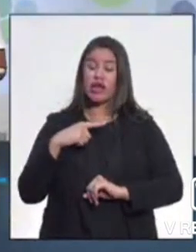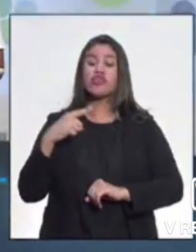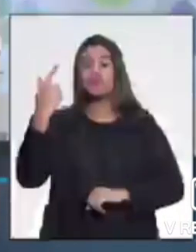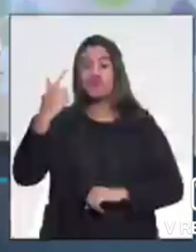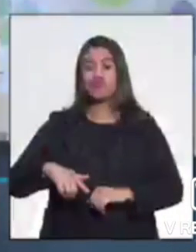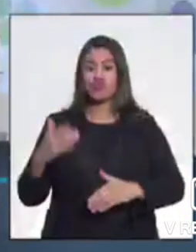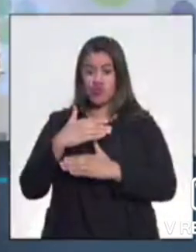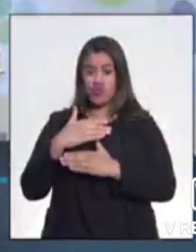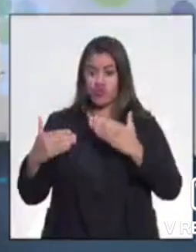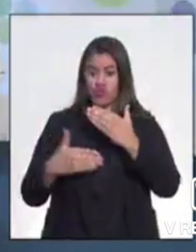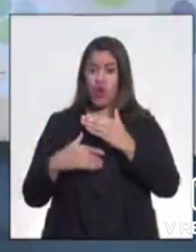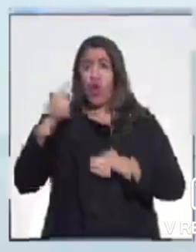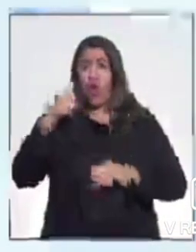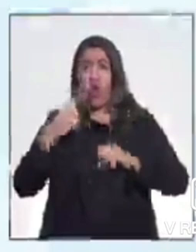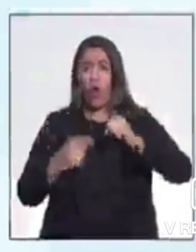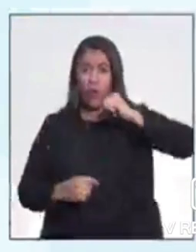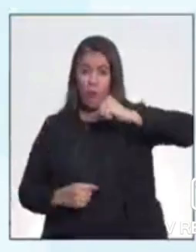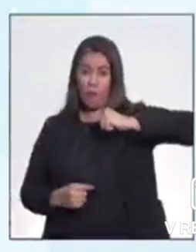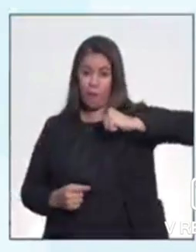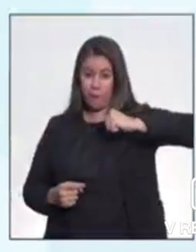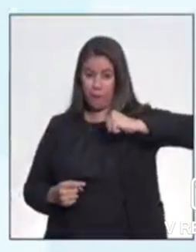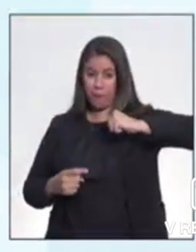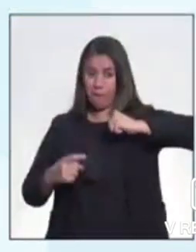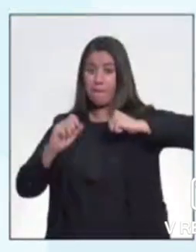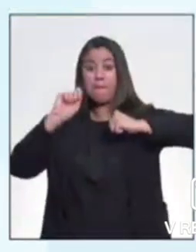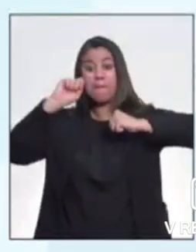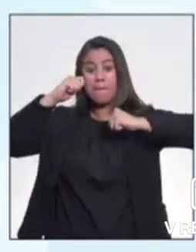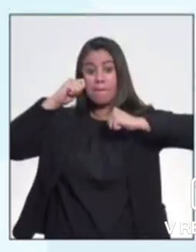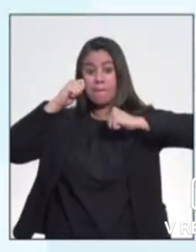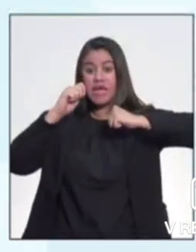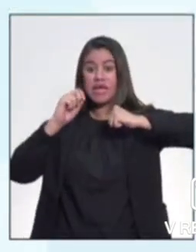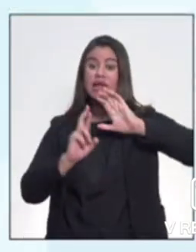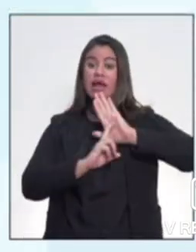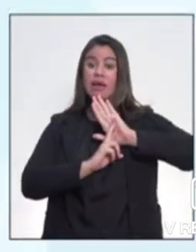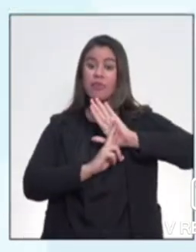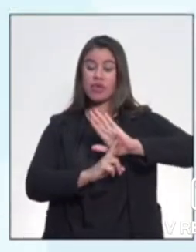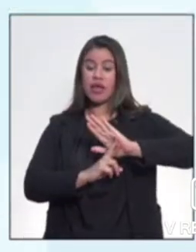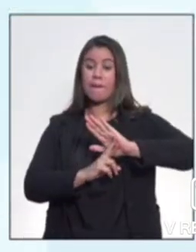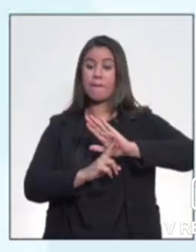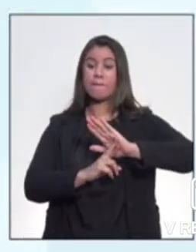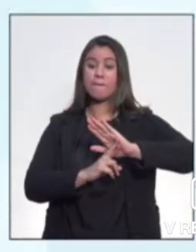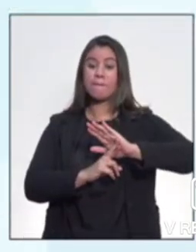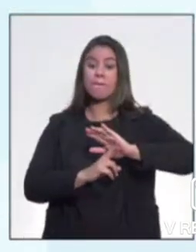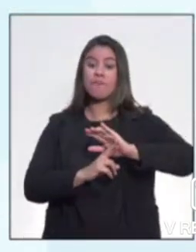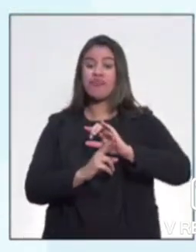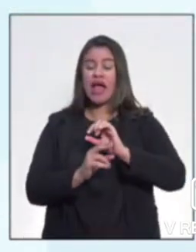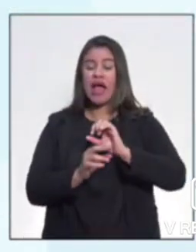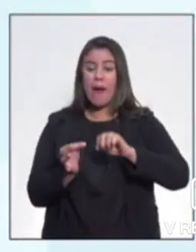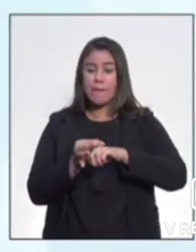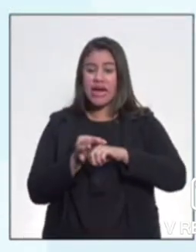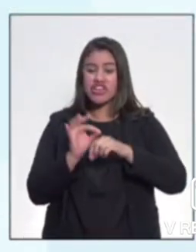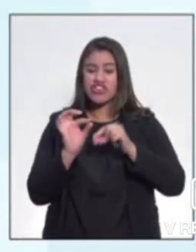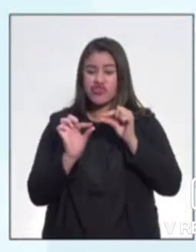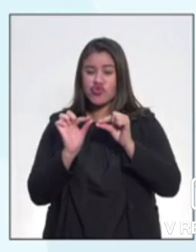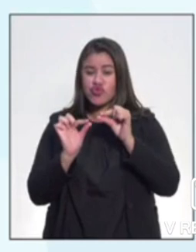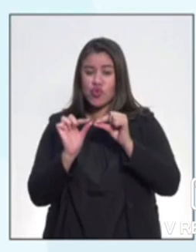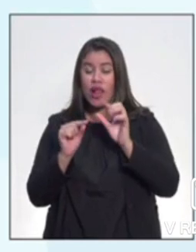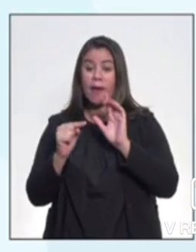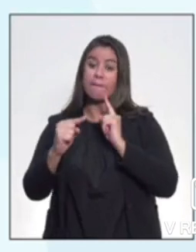Então, essa bolinha preta aí que está na tela, ela representa a partícula positiva. E a bolinha verde é a partícula negativa.